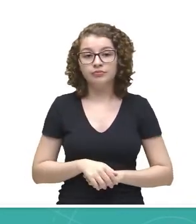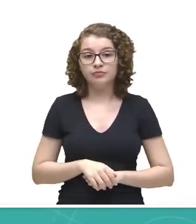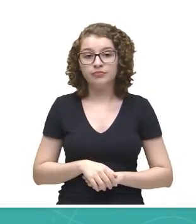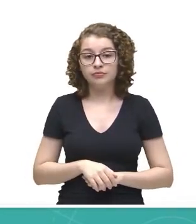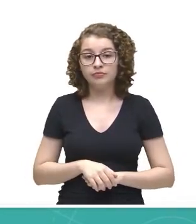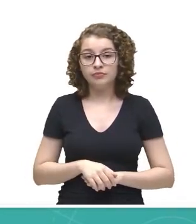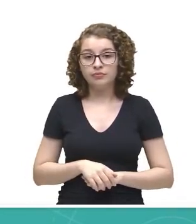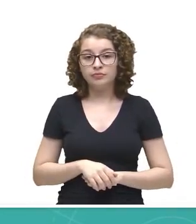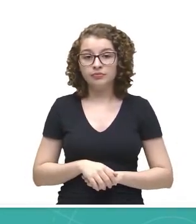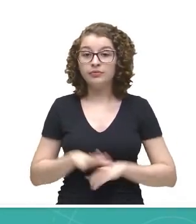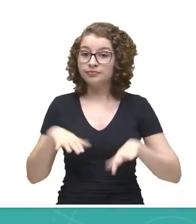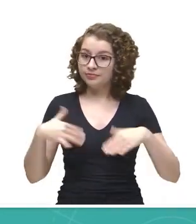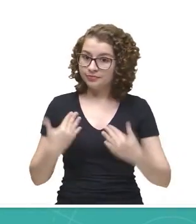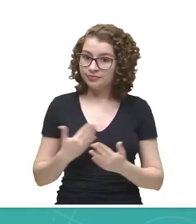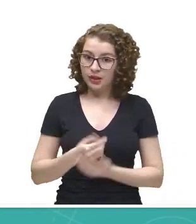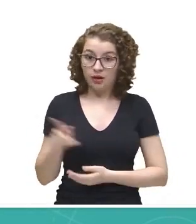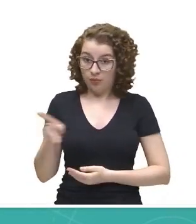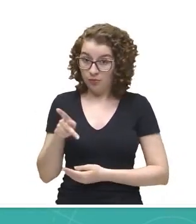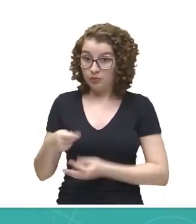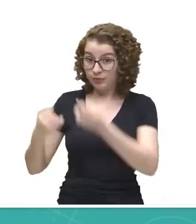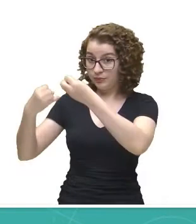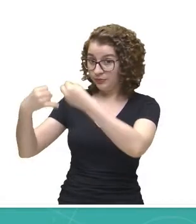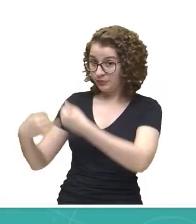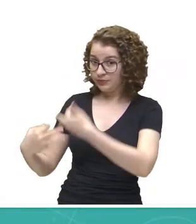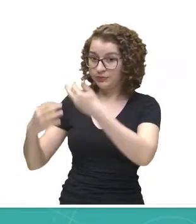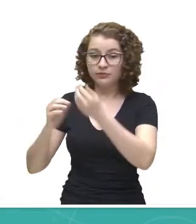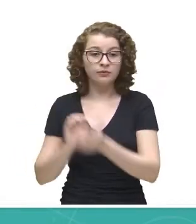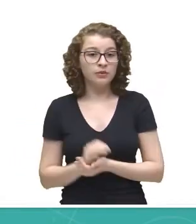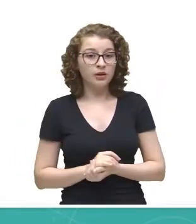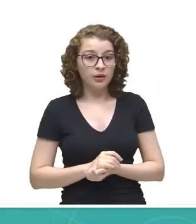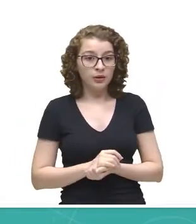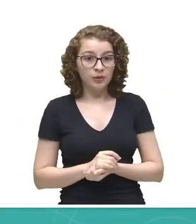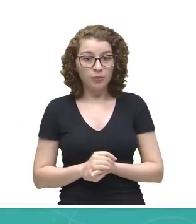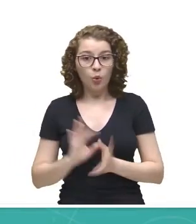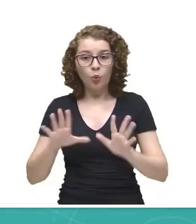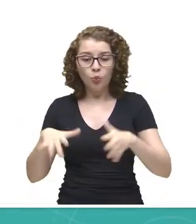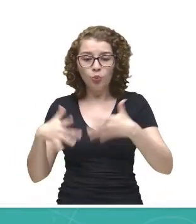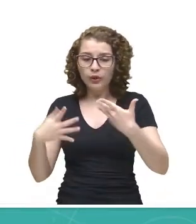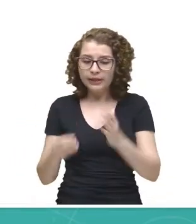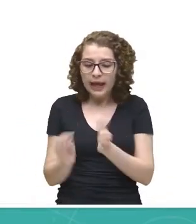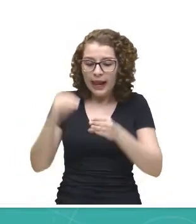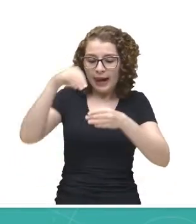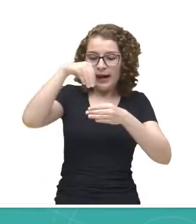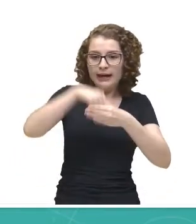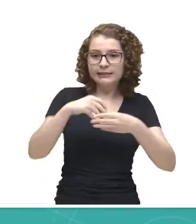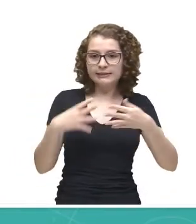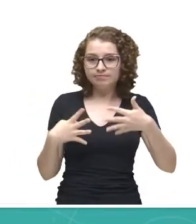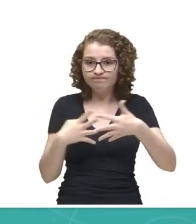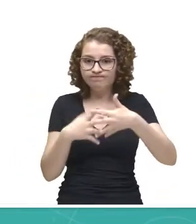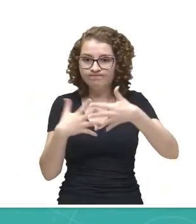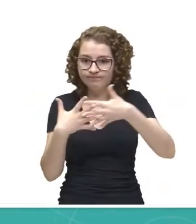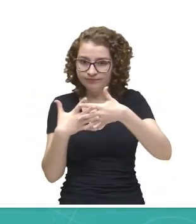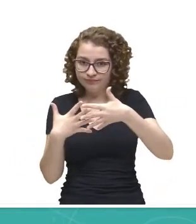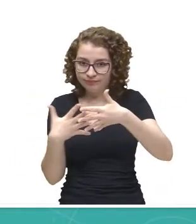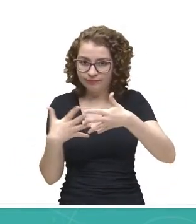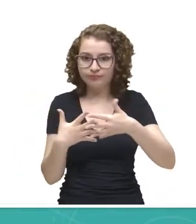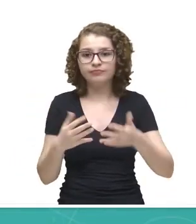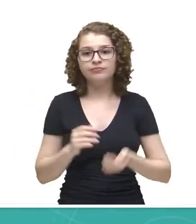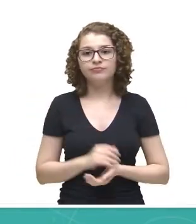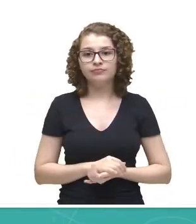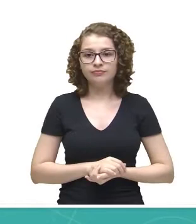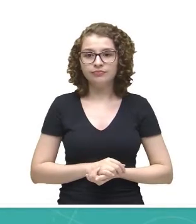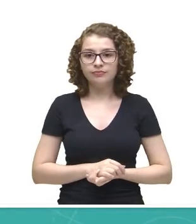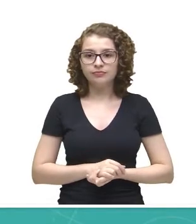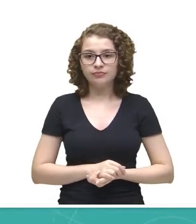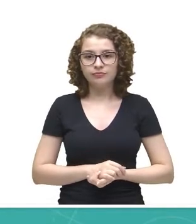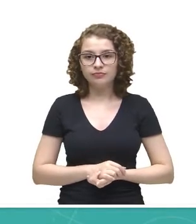Muito bem, Então a professora Roberta falou aí pra gente sobre a composição, a função do tecido conjuntivo no nosso